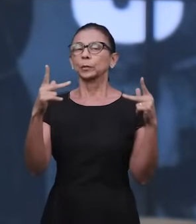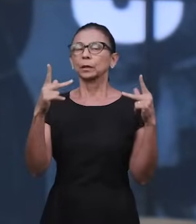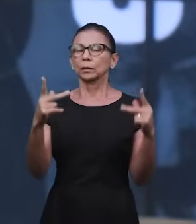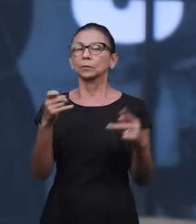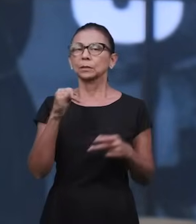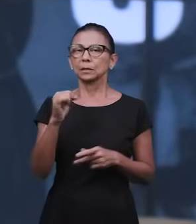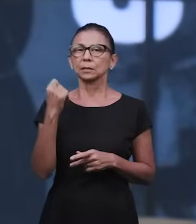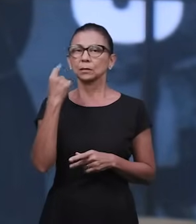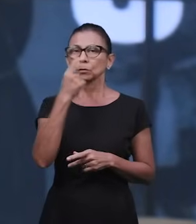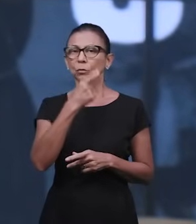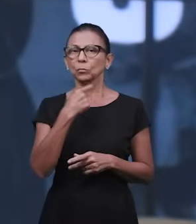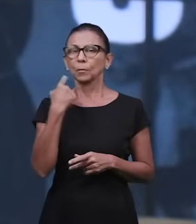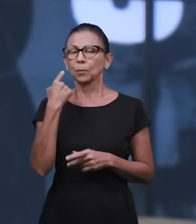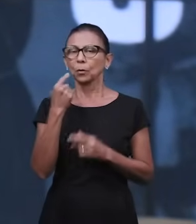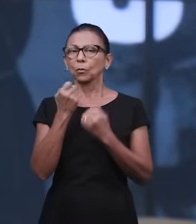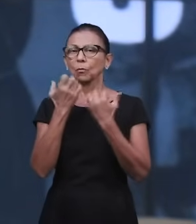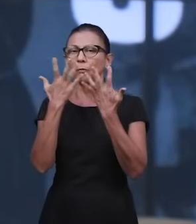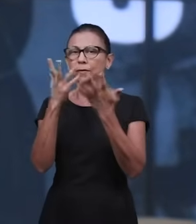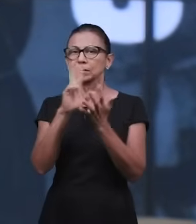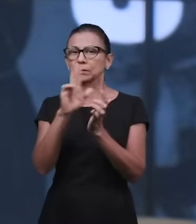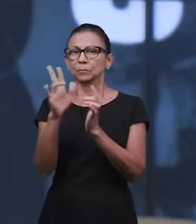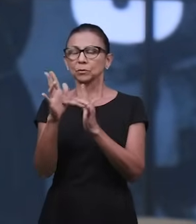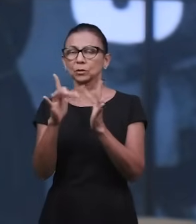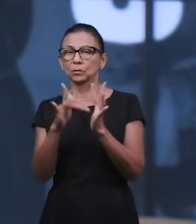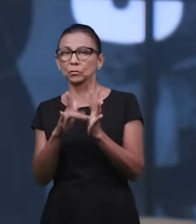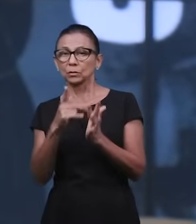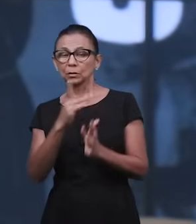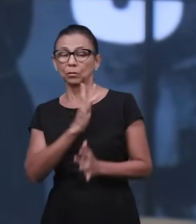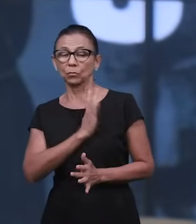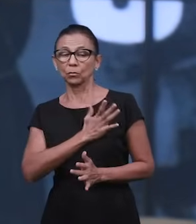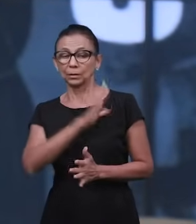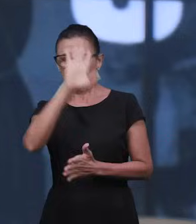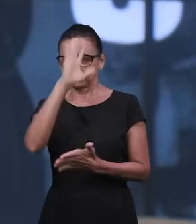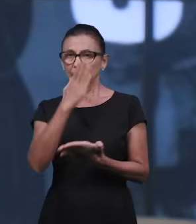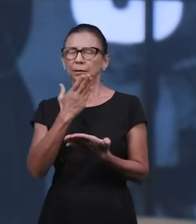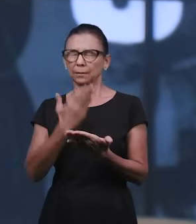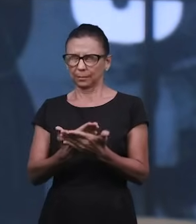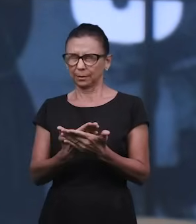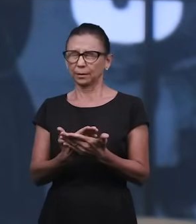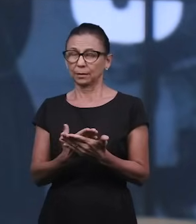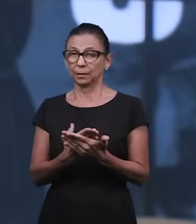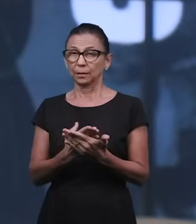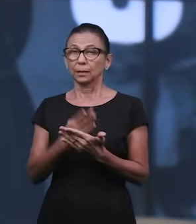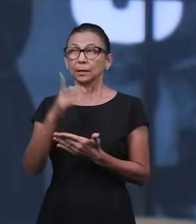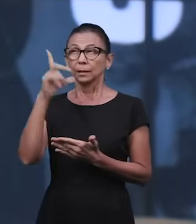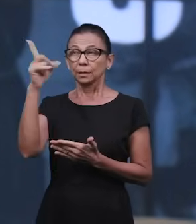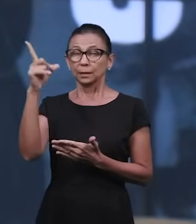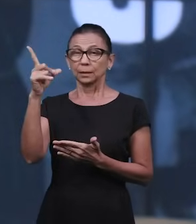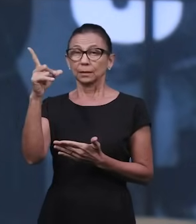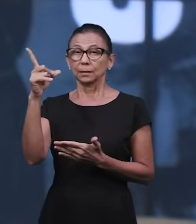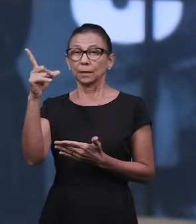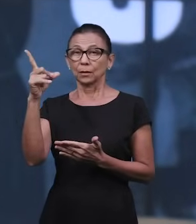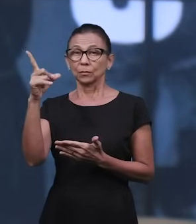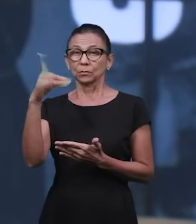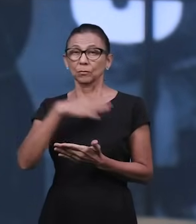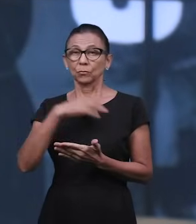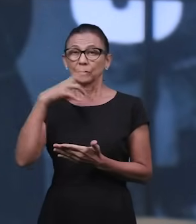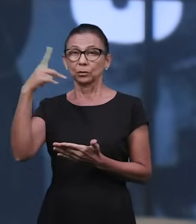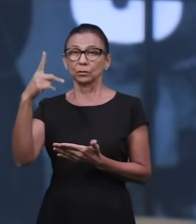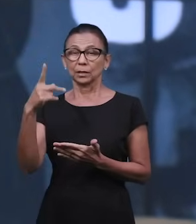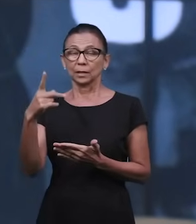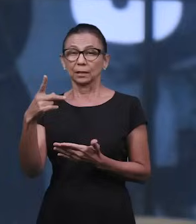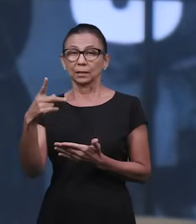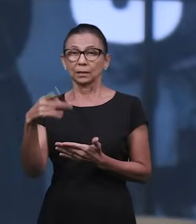boca confessares ao Senhor Jesus e em teu coração creres que Deus o ressuscitou dos mortos, serás